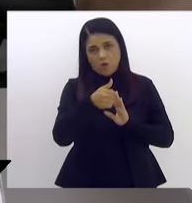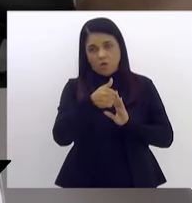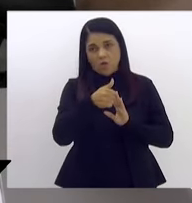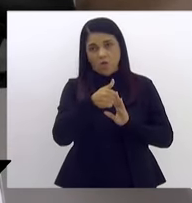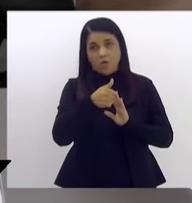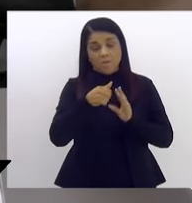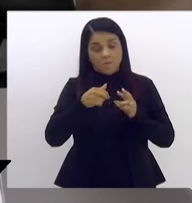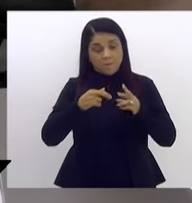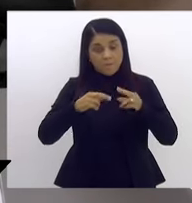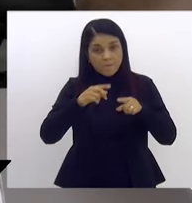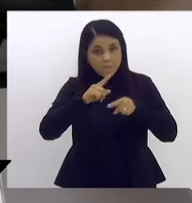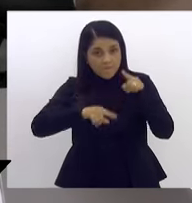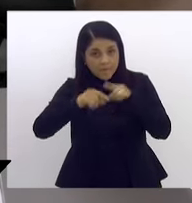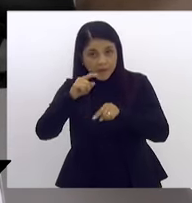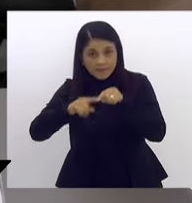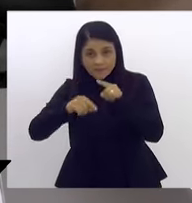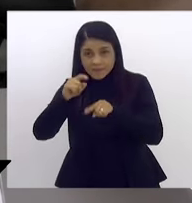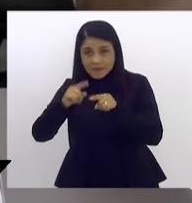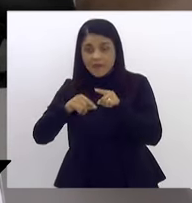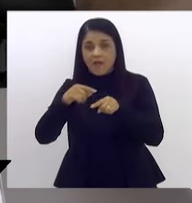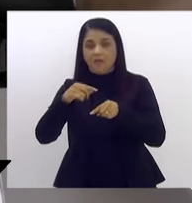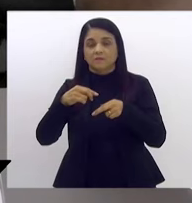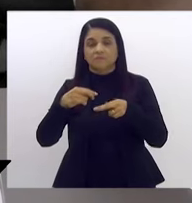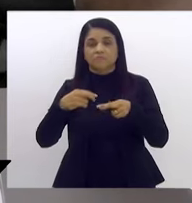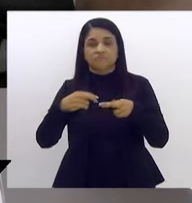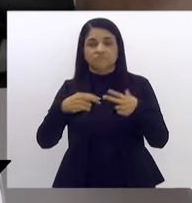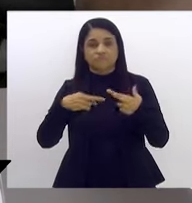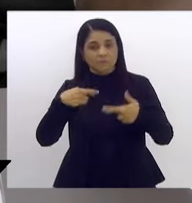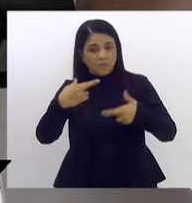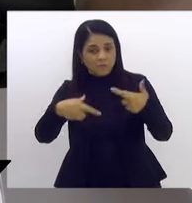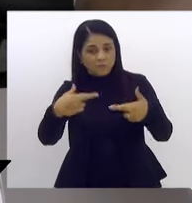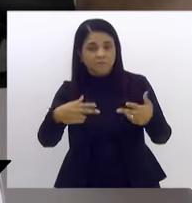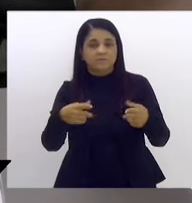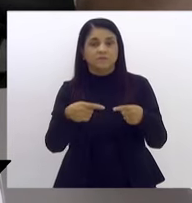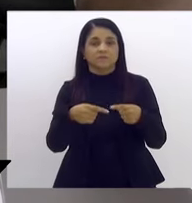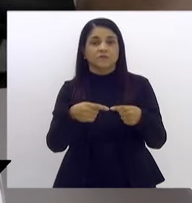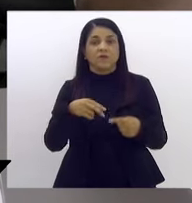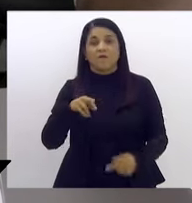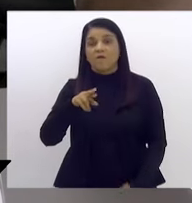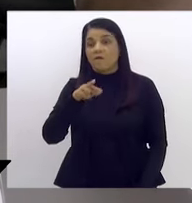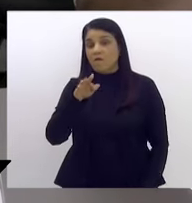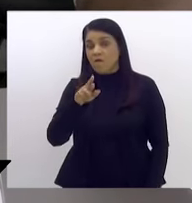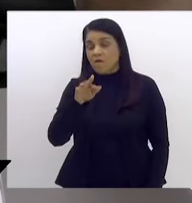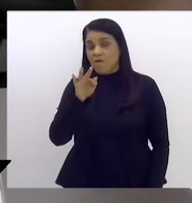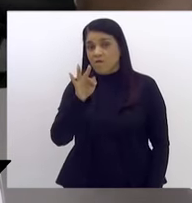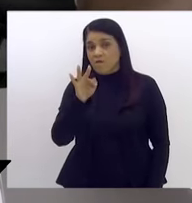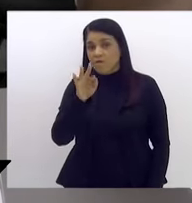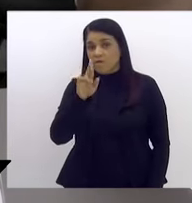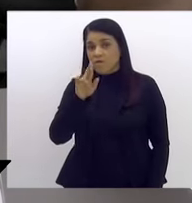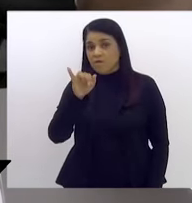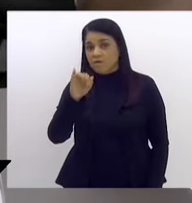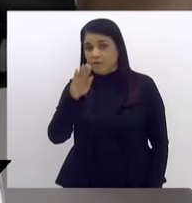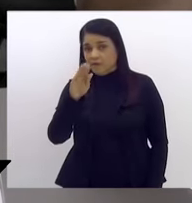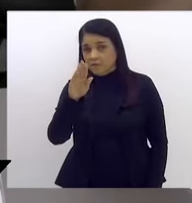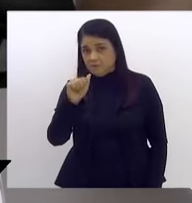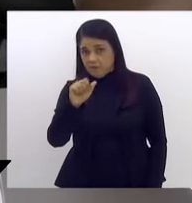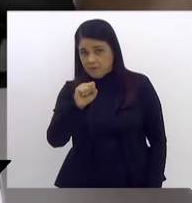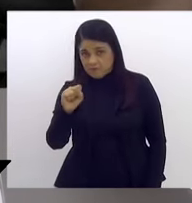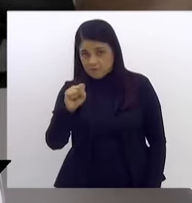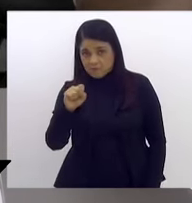renováveis ou seja compostos por fibras vegetais etc e reutilizáveis